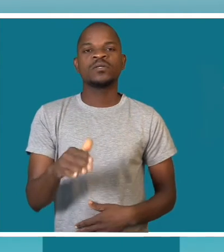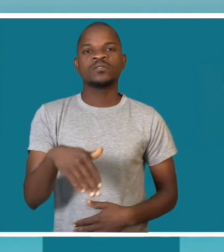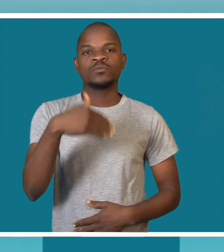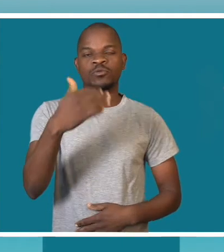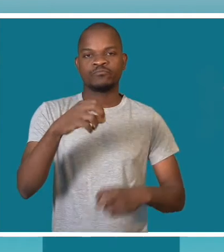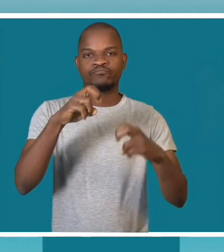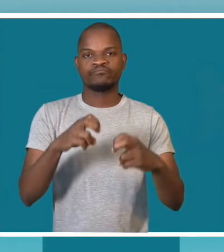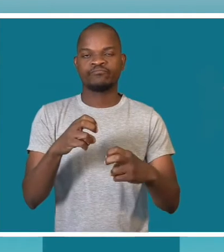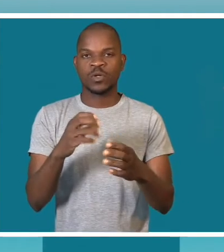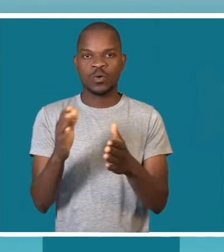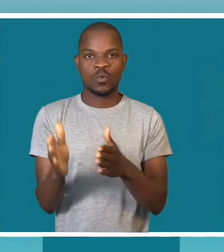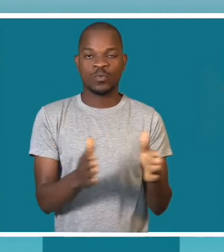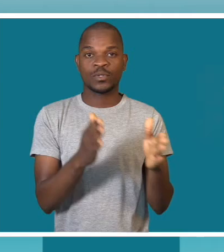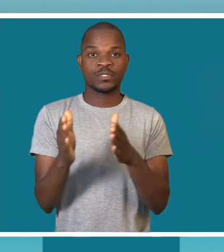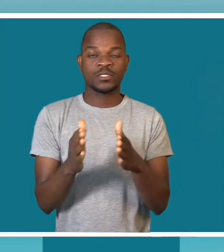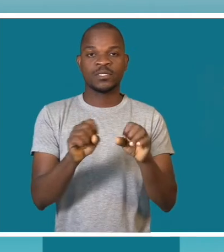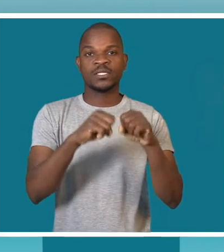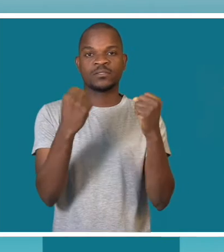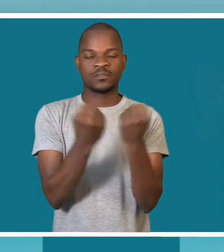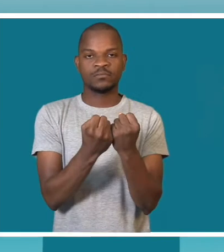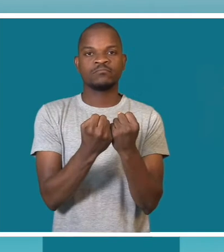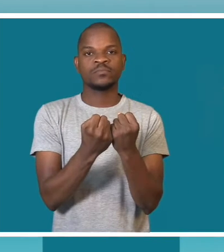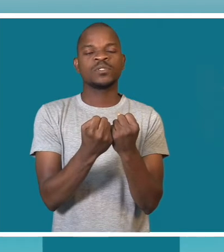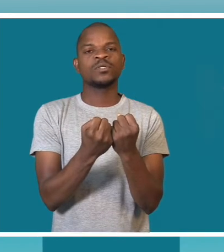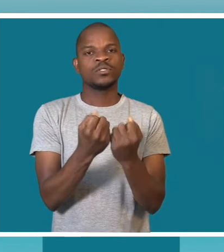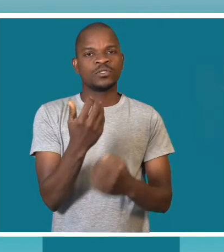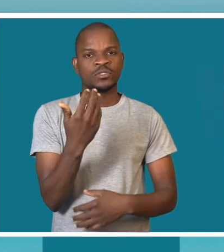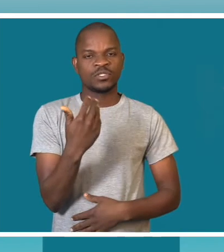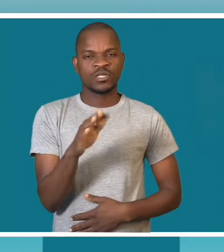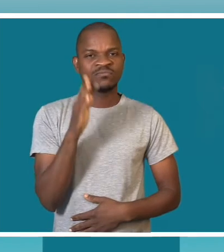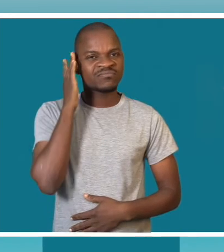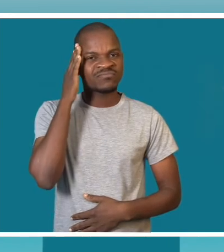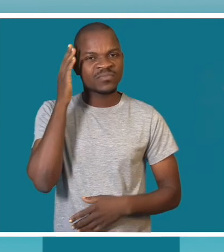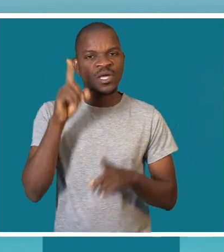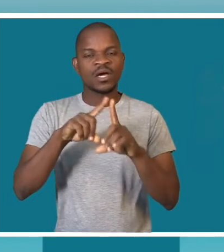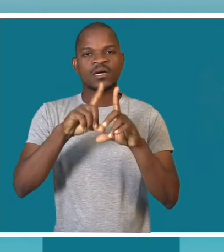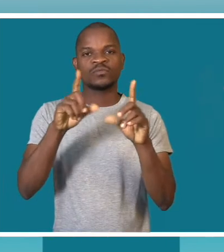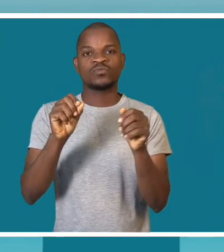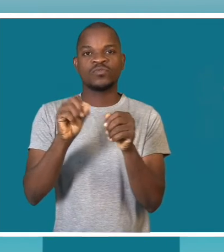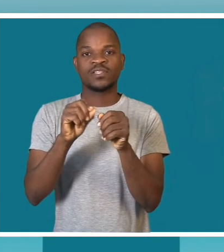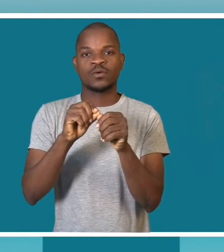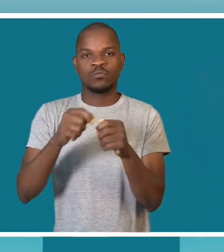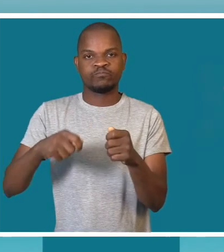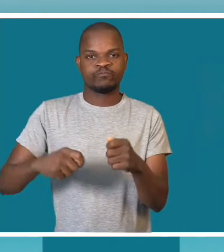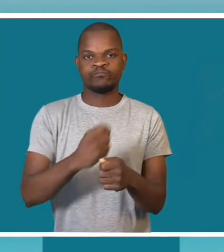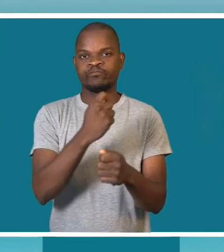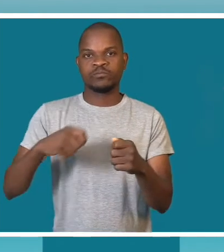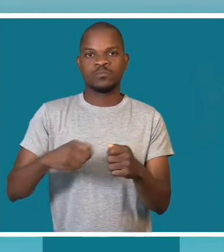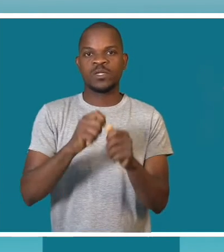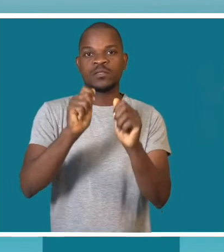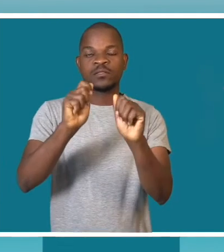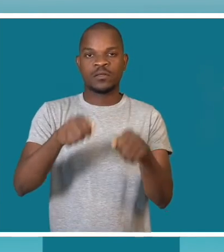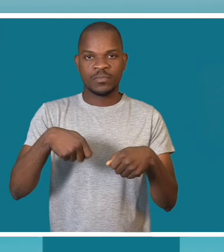tínhamos que sentar, organizarmos o que está. Sentamos, pensamos em como abraçarmos na sabataria.